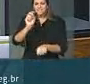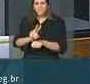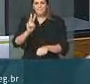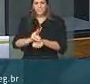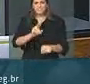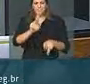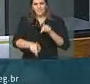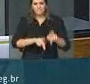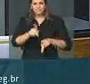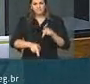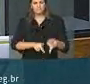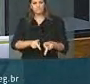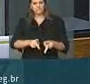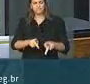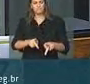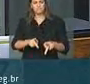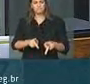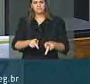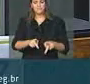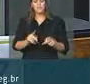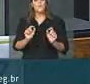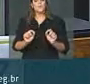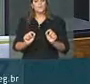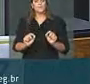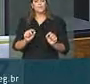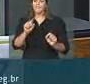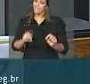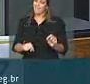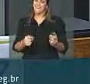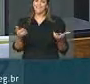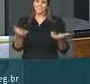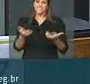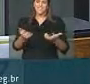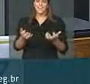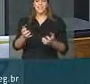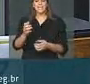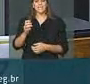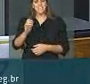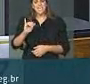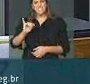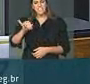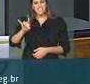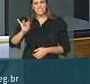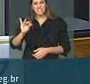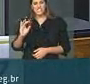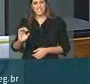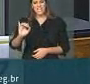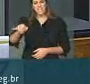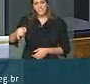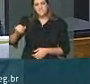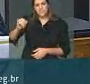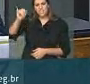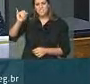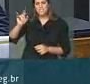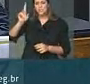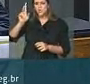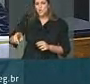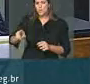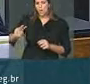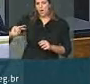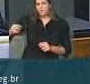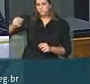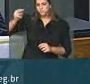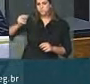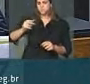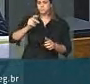renda e a classe média é defender a correção pelo índice de inflação. Por isso, nós temos